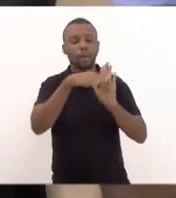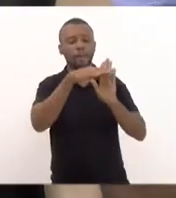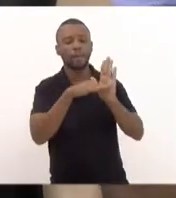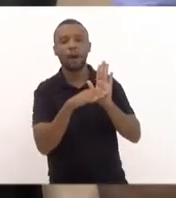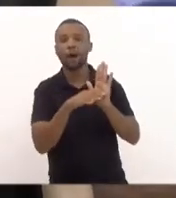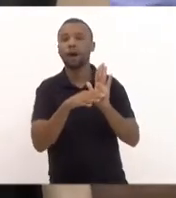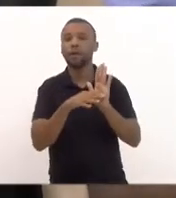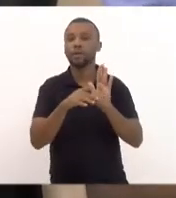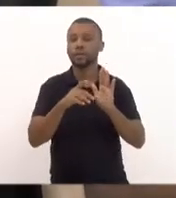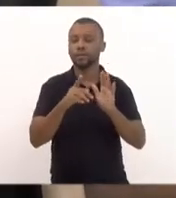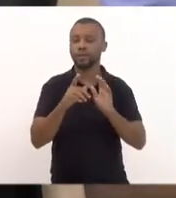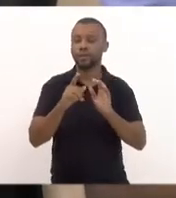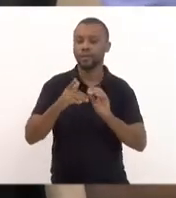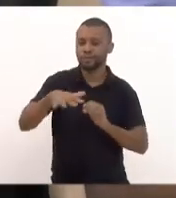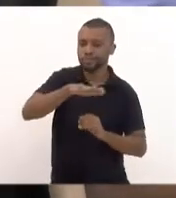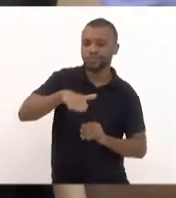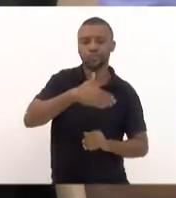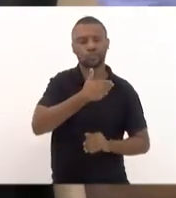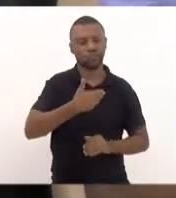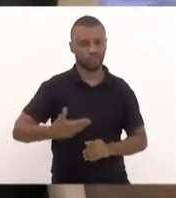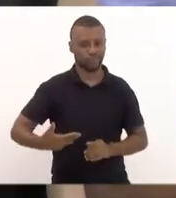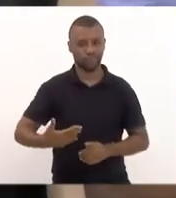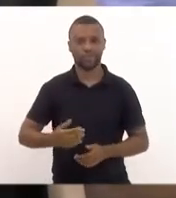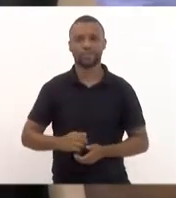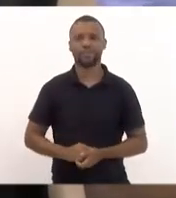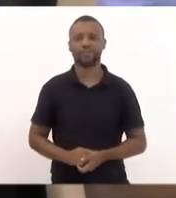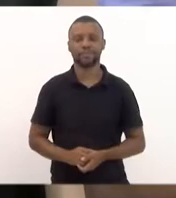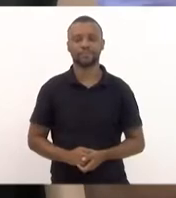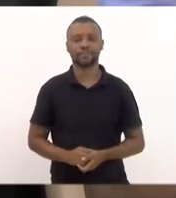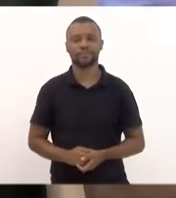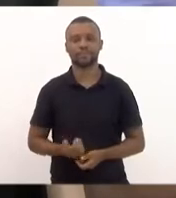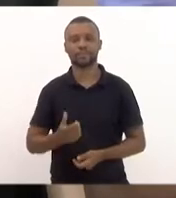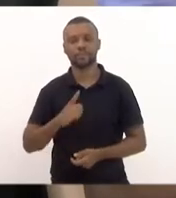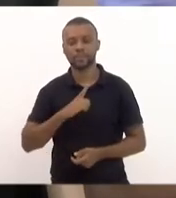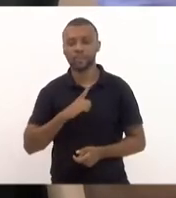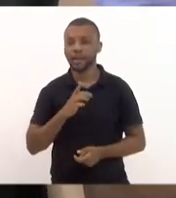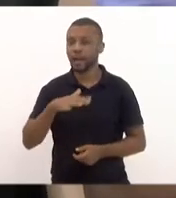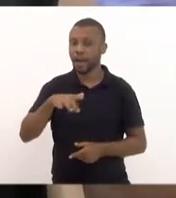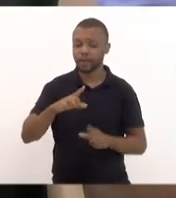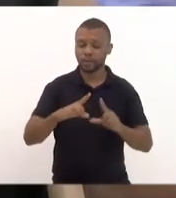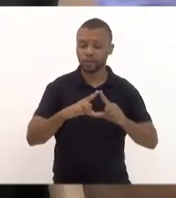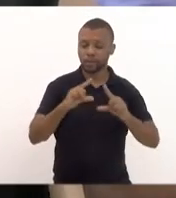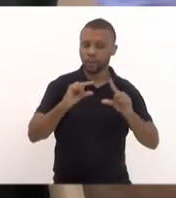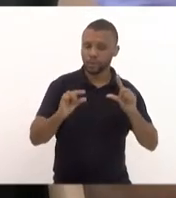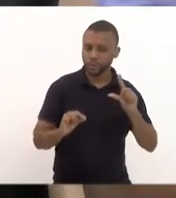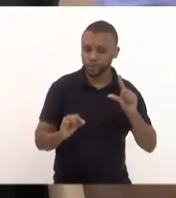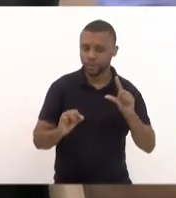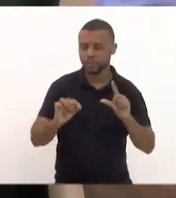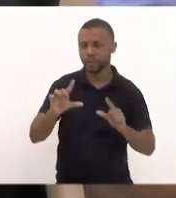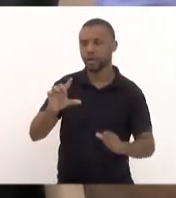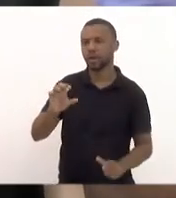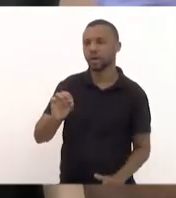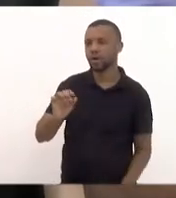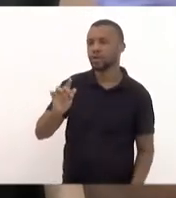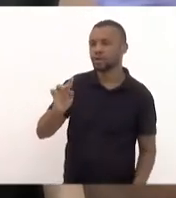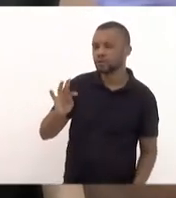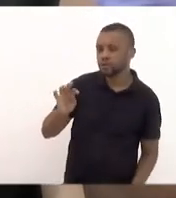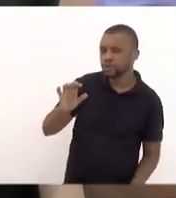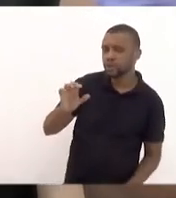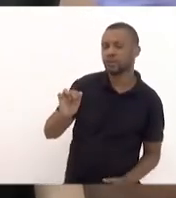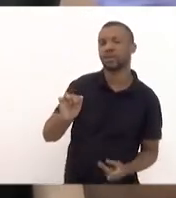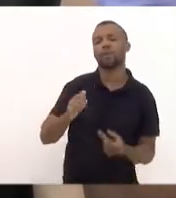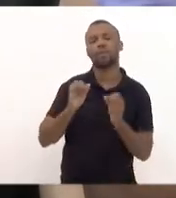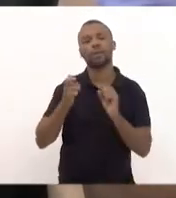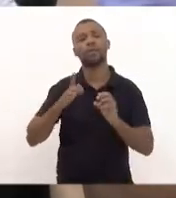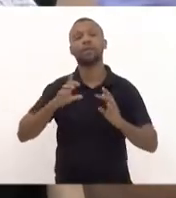vai lá. Começa atacadista, parte da logística, mas tem que ter indústria também junto ali. Pode ter turismo ali na Baixada